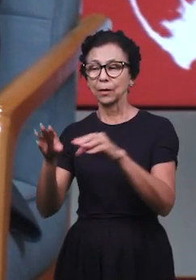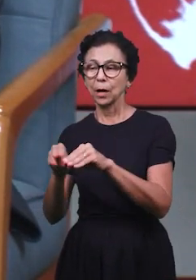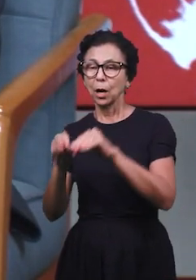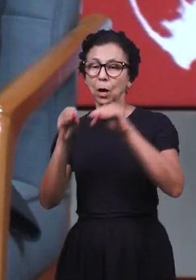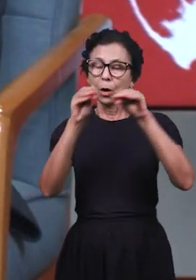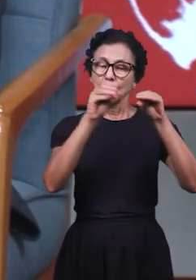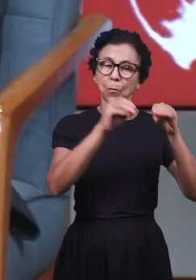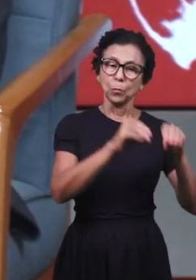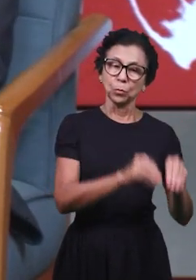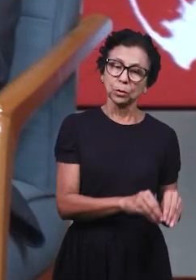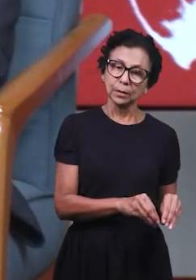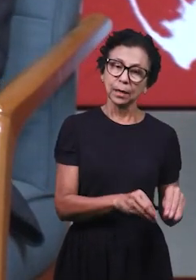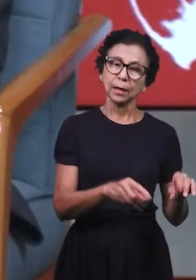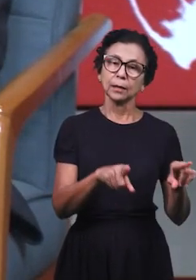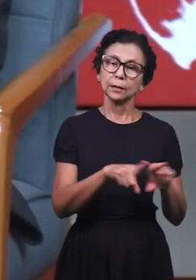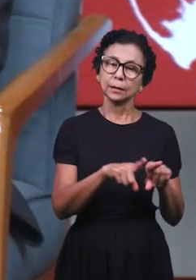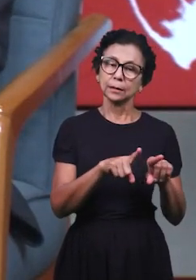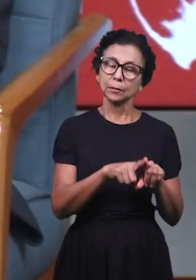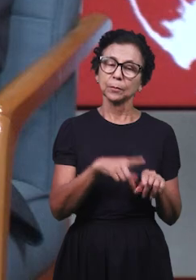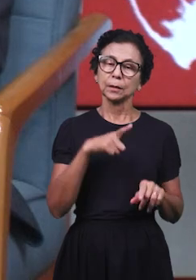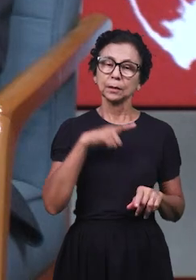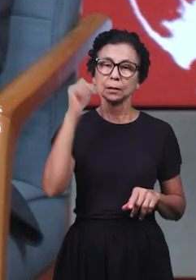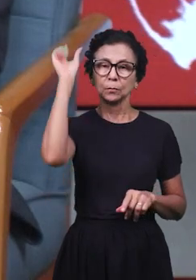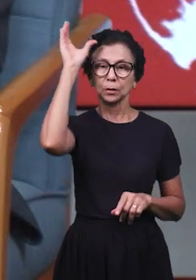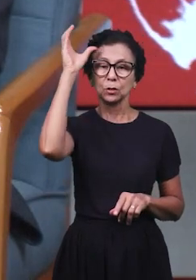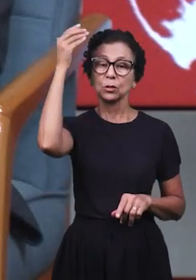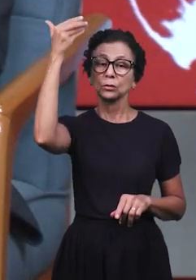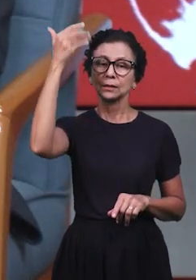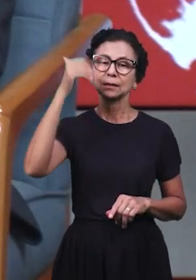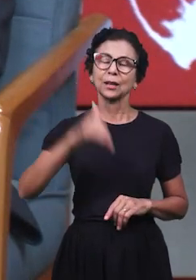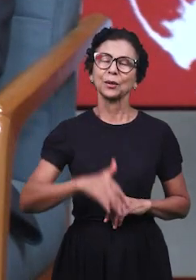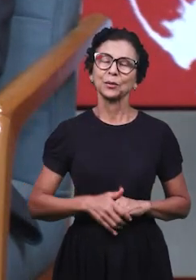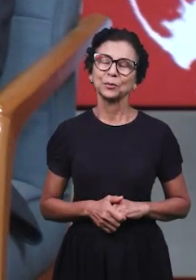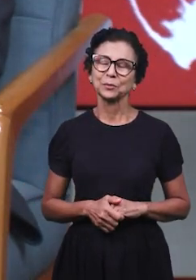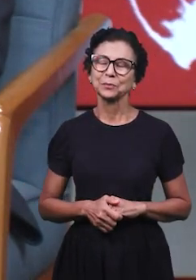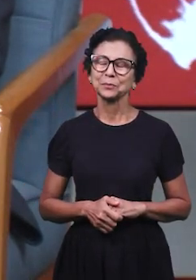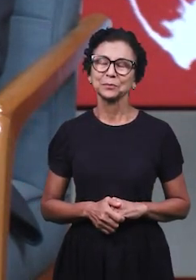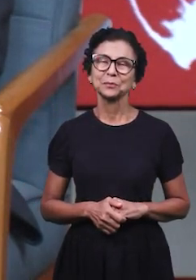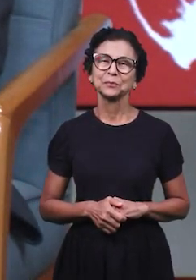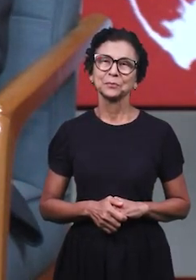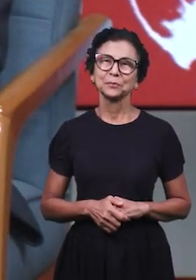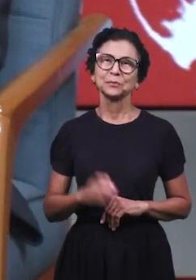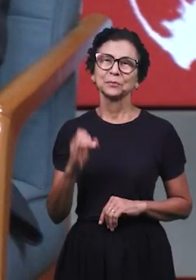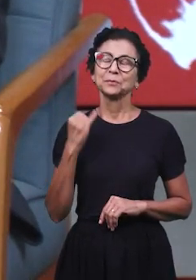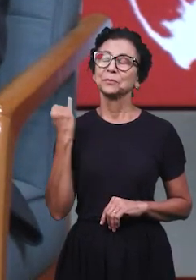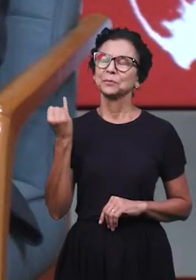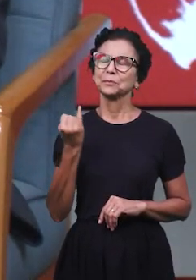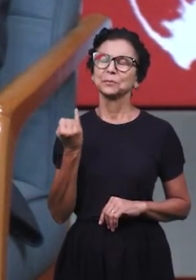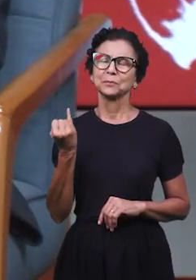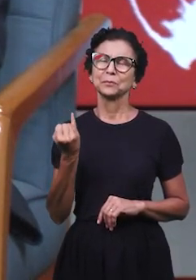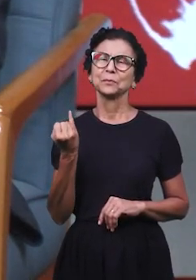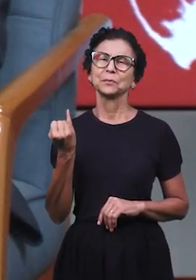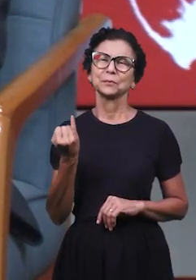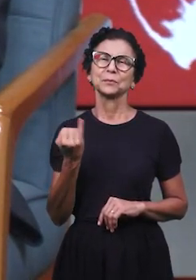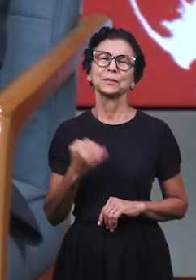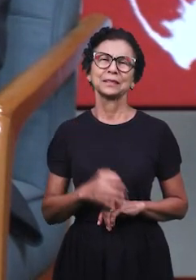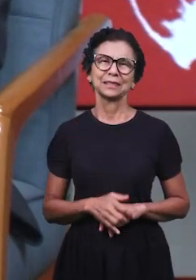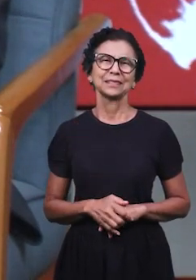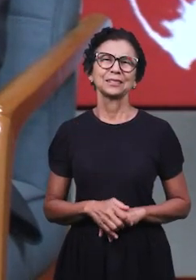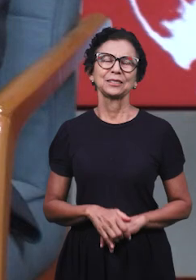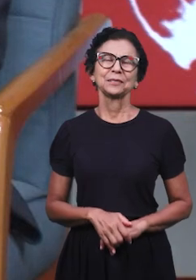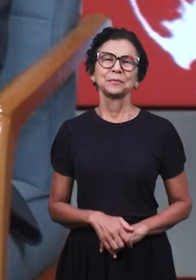disse, Ele ia providenciar alguma coisa. E isso é muito, muito importante na vida da